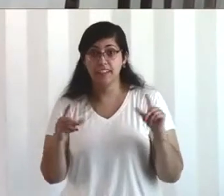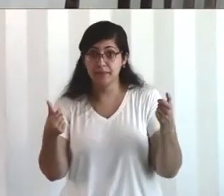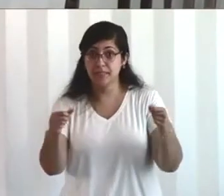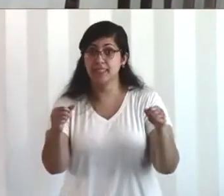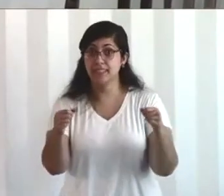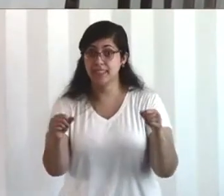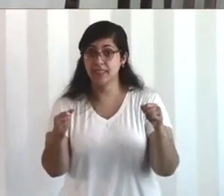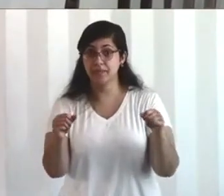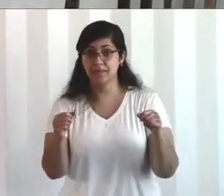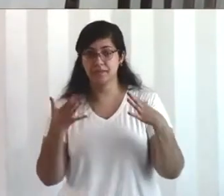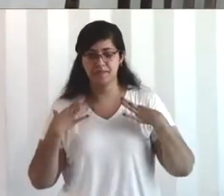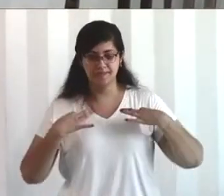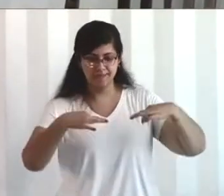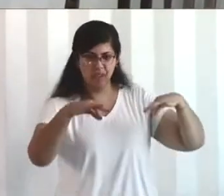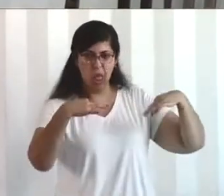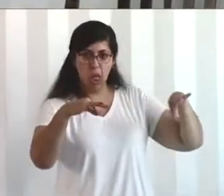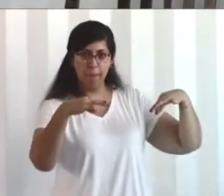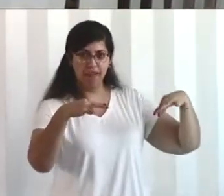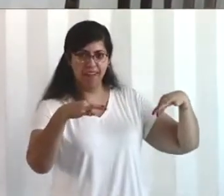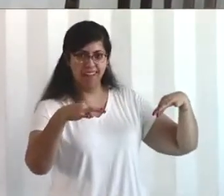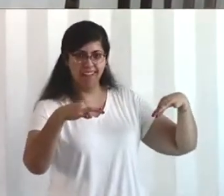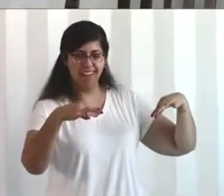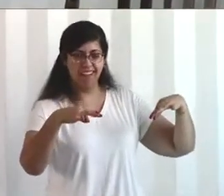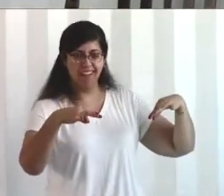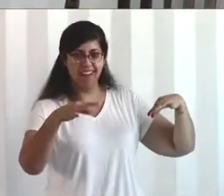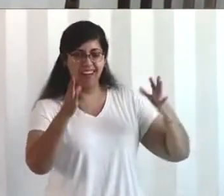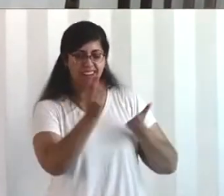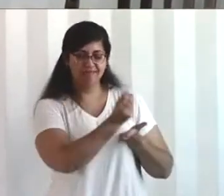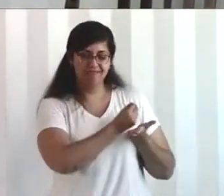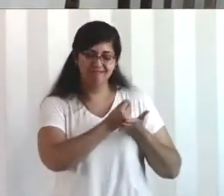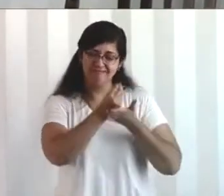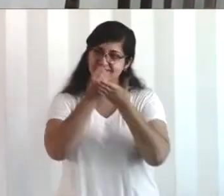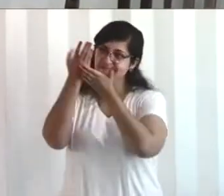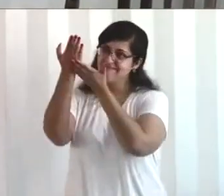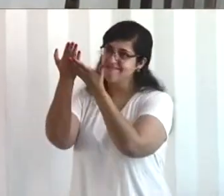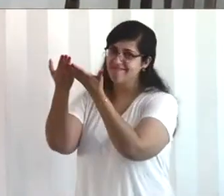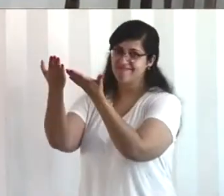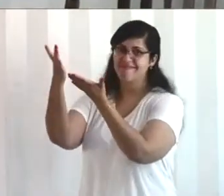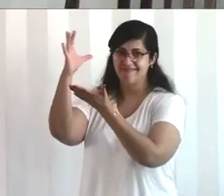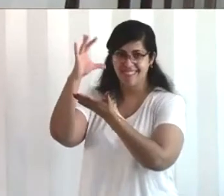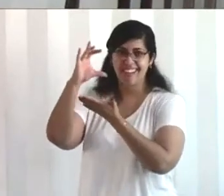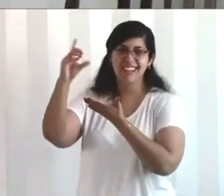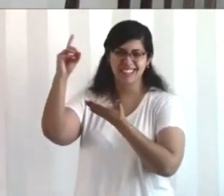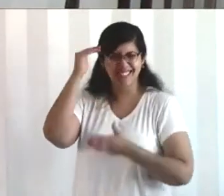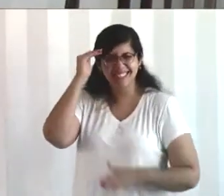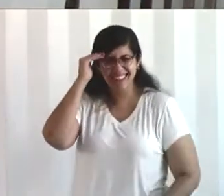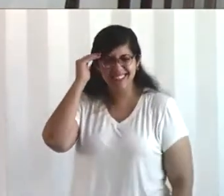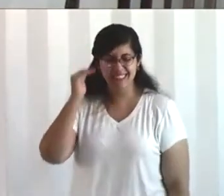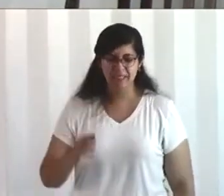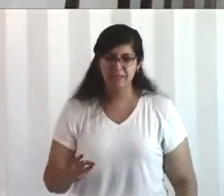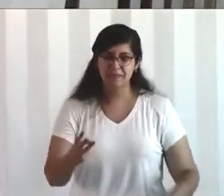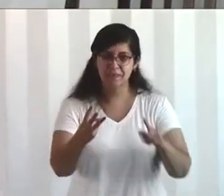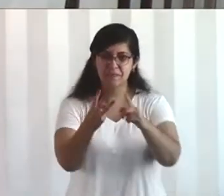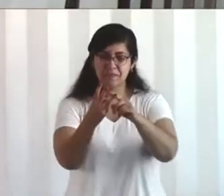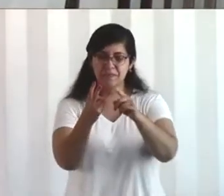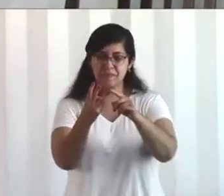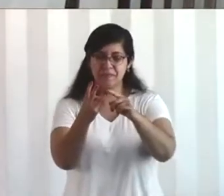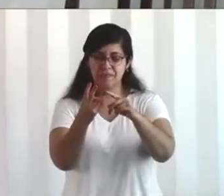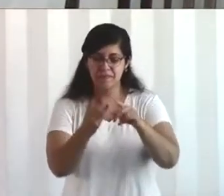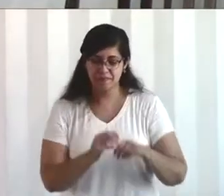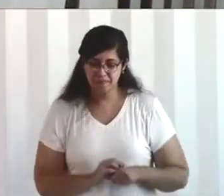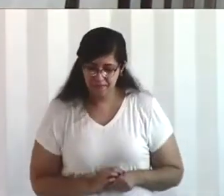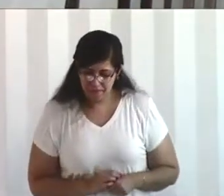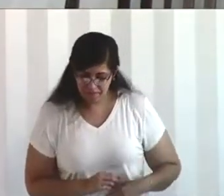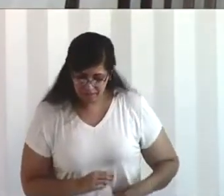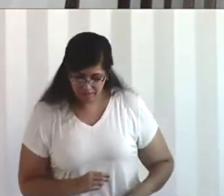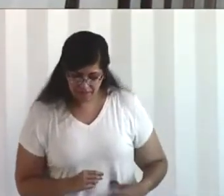lá, uma veste santa lá, a veste da consagração. Terceira aplicação, como é que